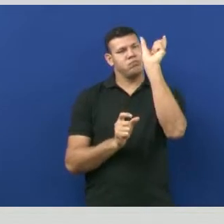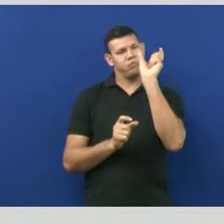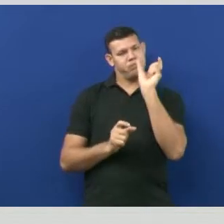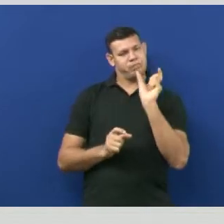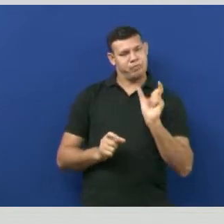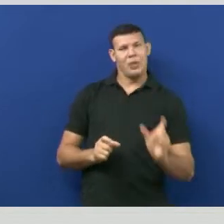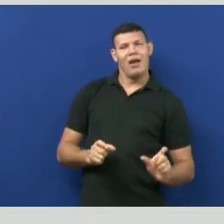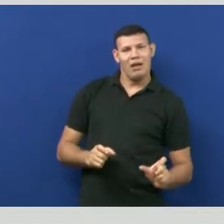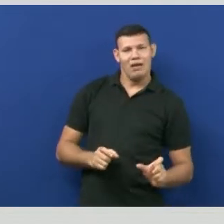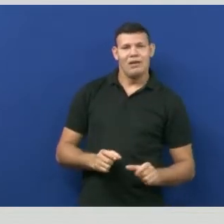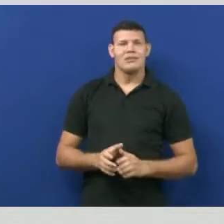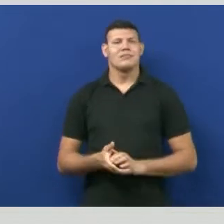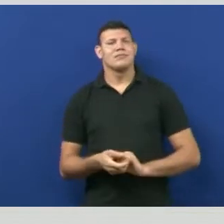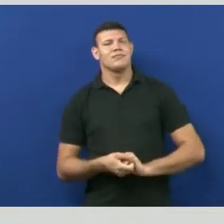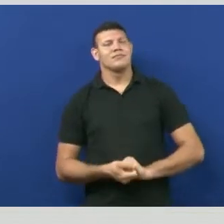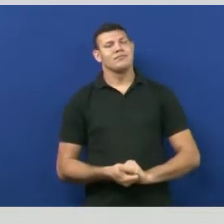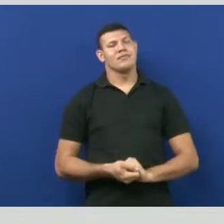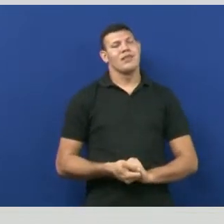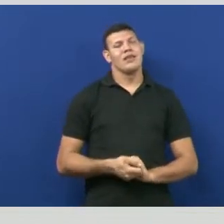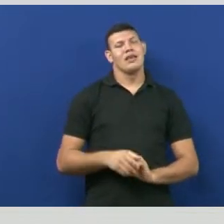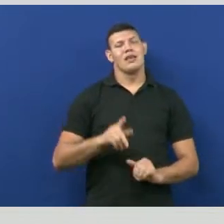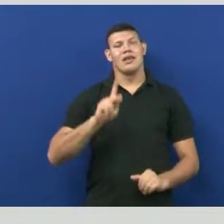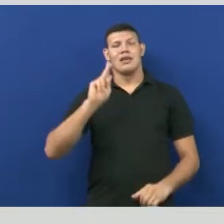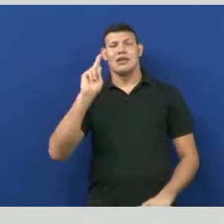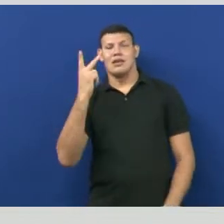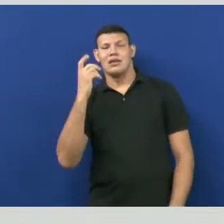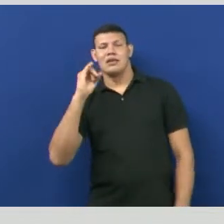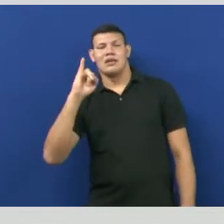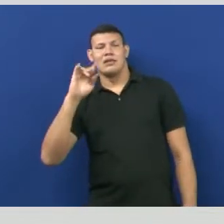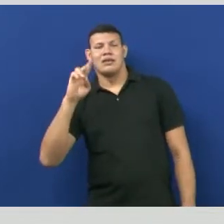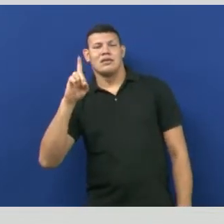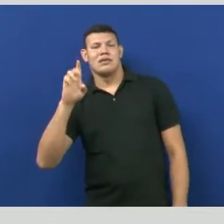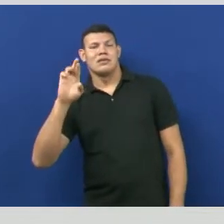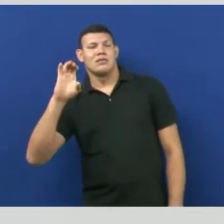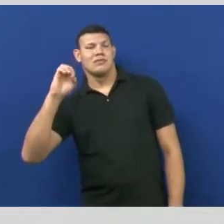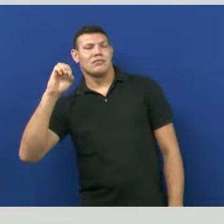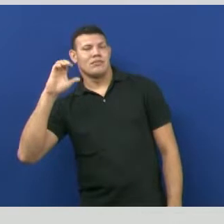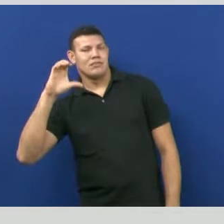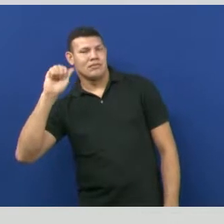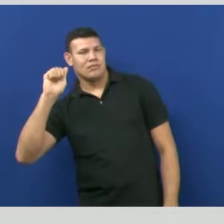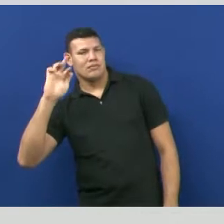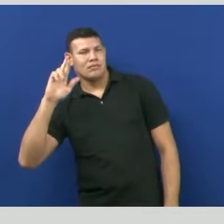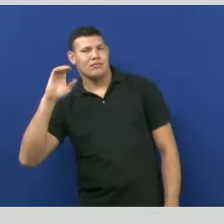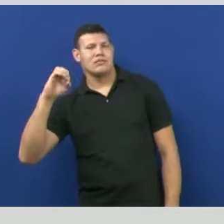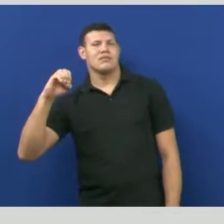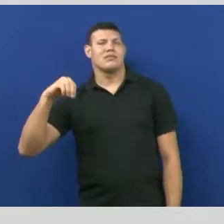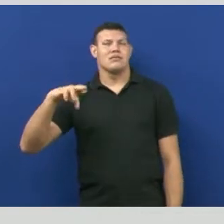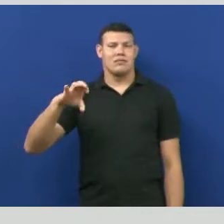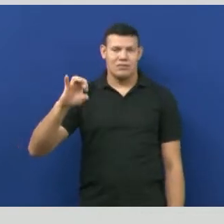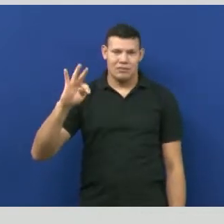elementos orgânicos, eles são conhecidos como hidrocarbonetos,